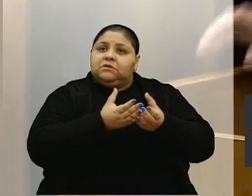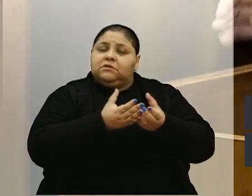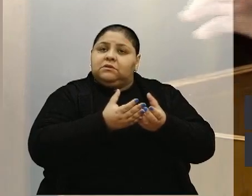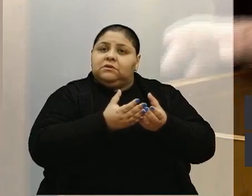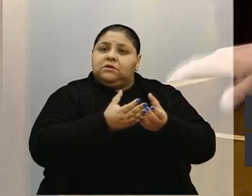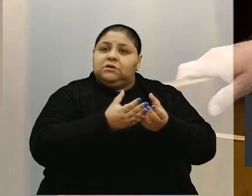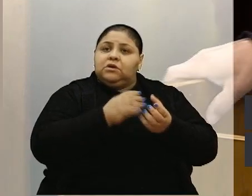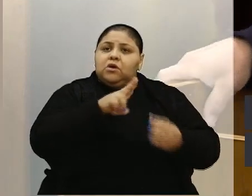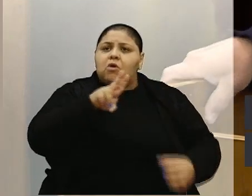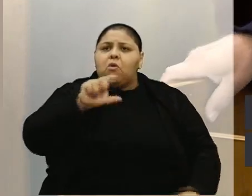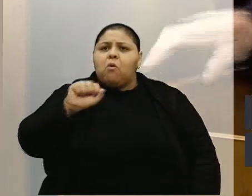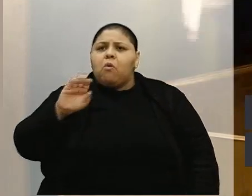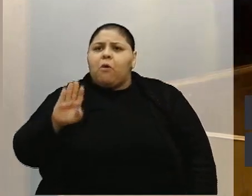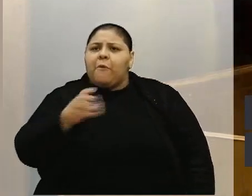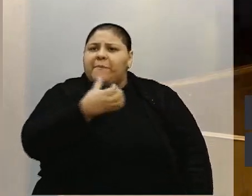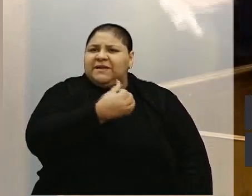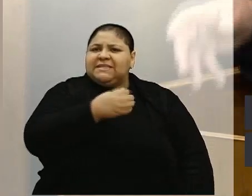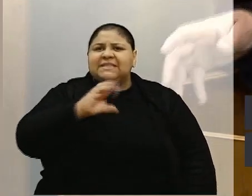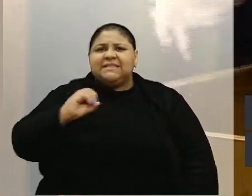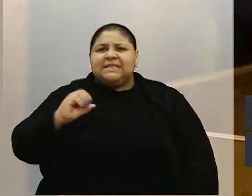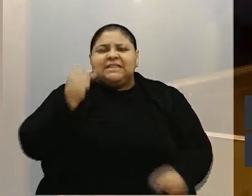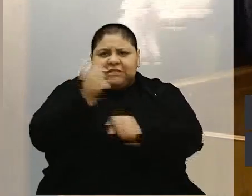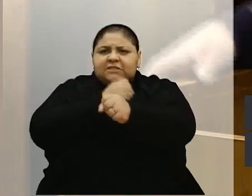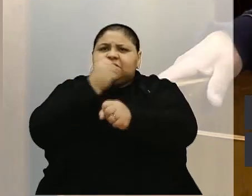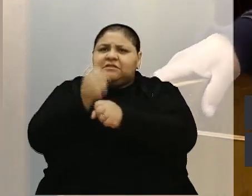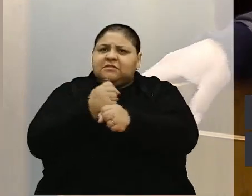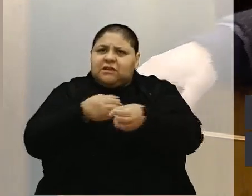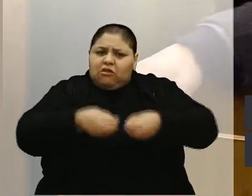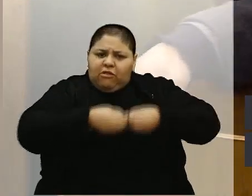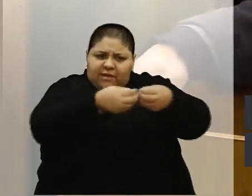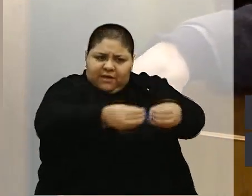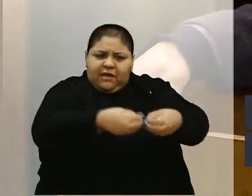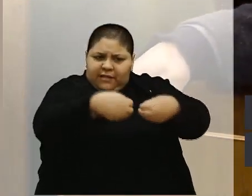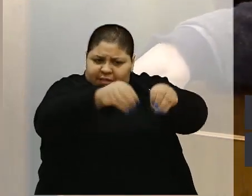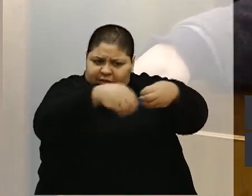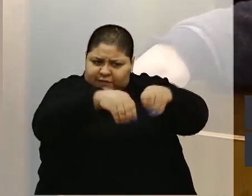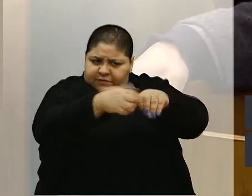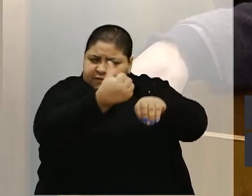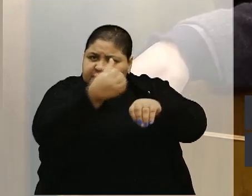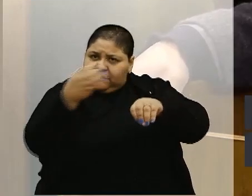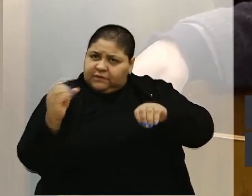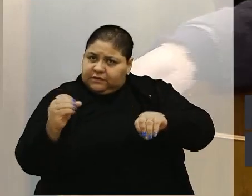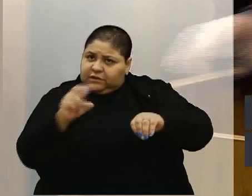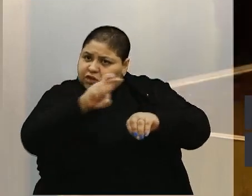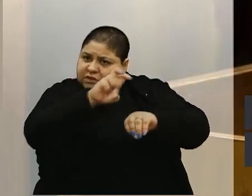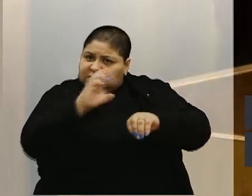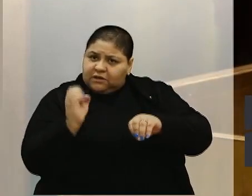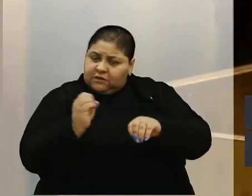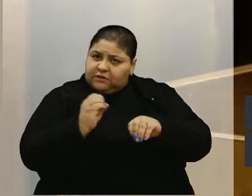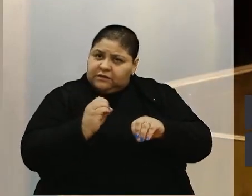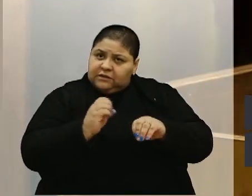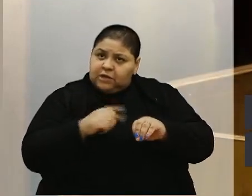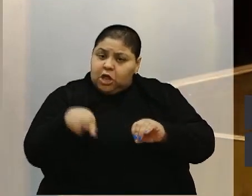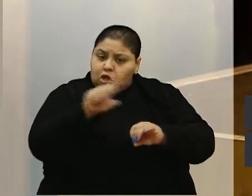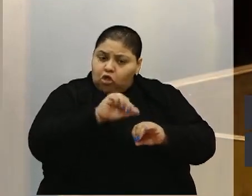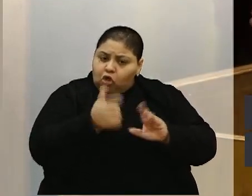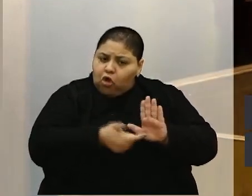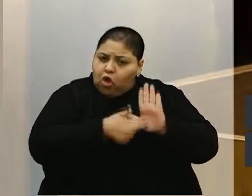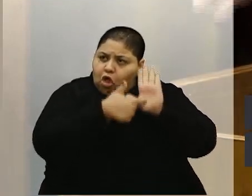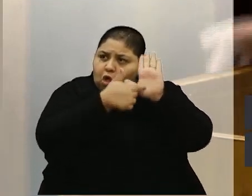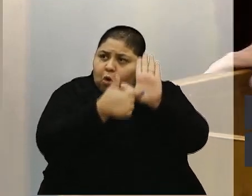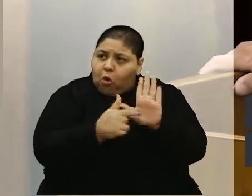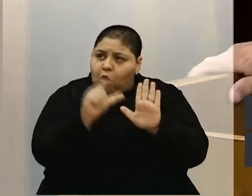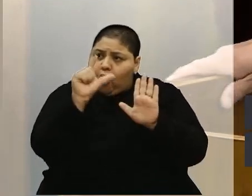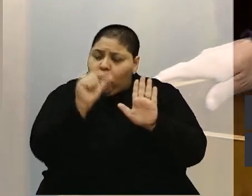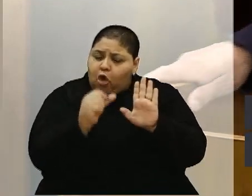UAB, que aos 61 anos, e vocês receberem uma folha dos 60 anos e dos 50 anos, onde nós expressamos um pouco